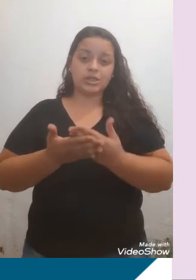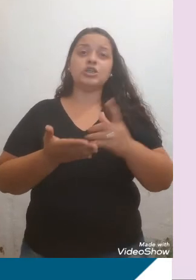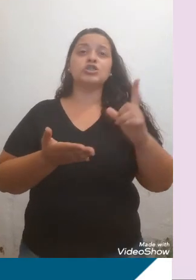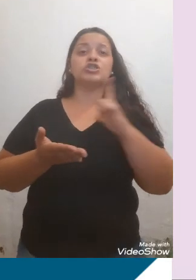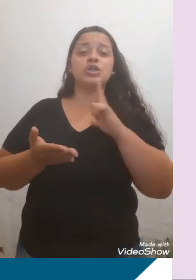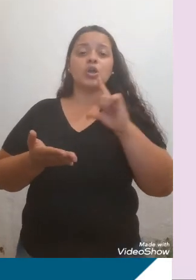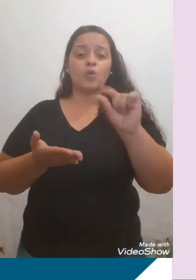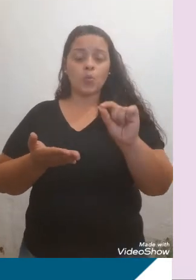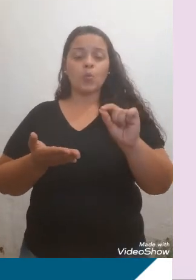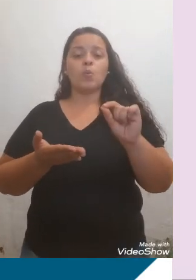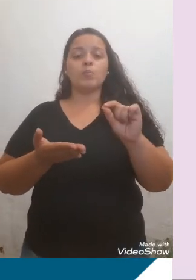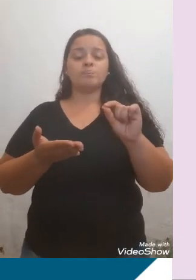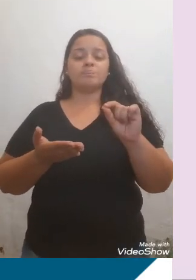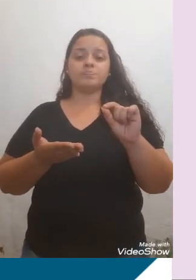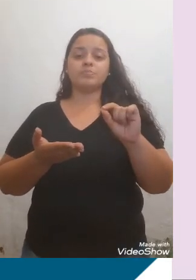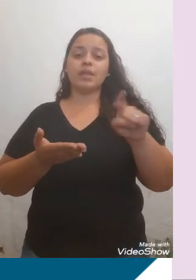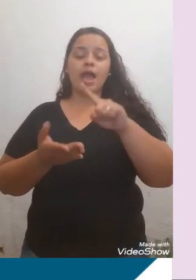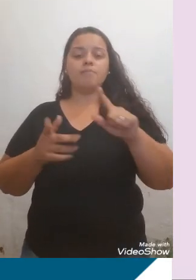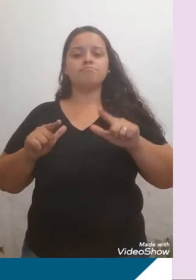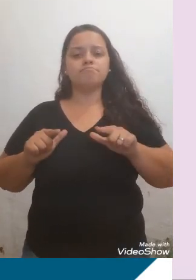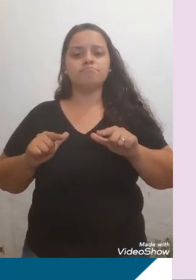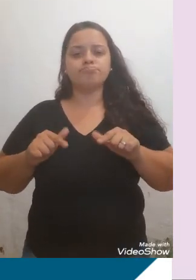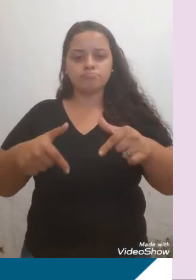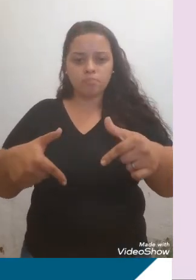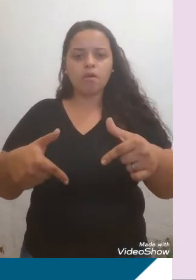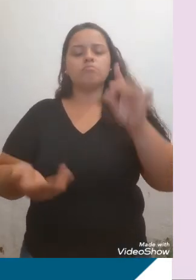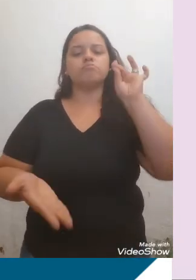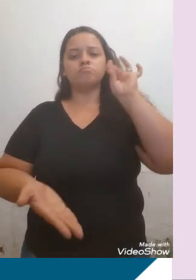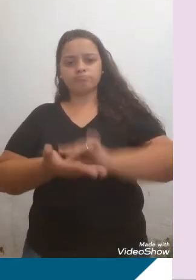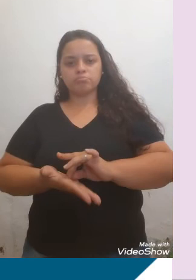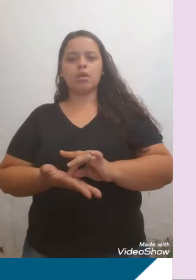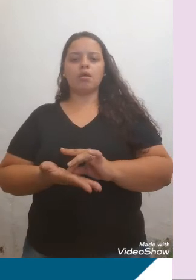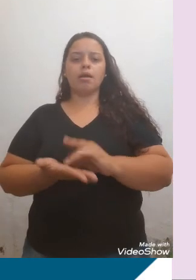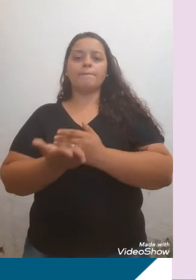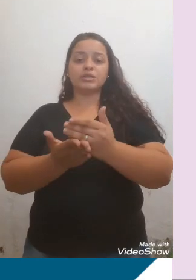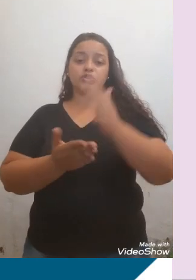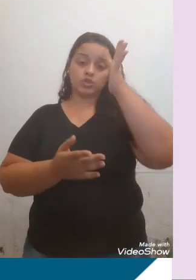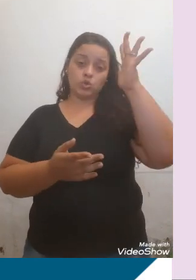tinham a concepção de atuar na realidade a